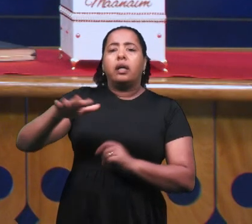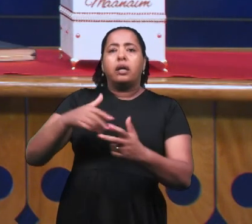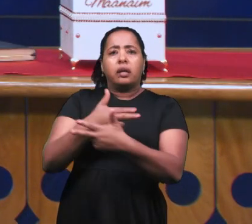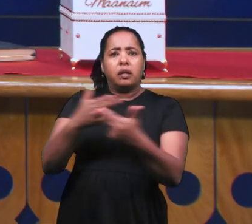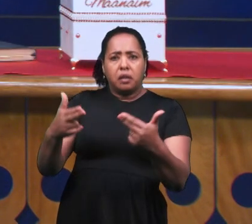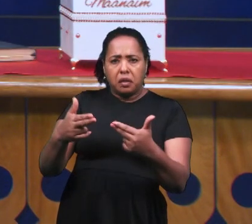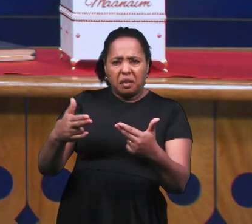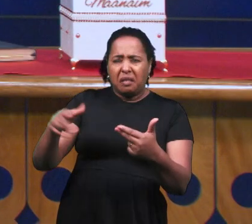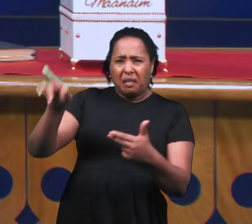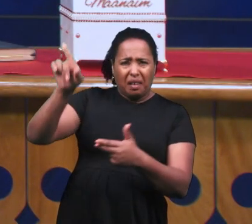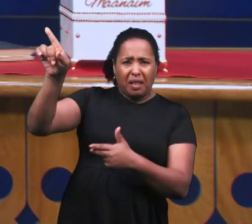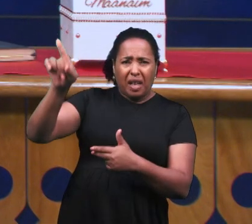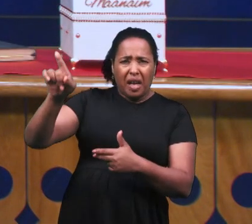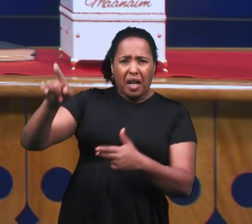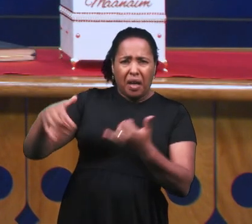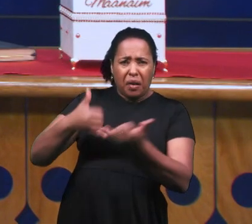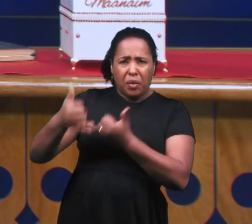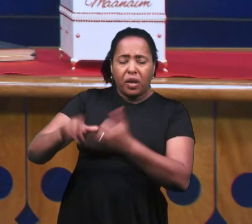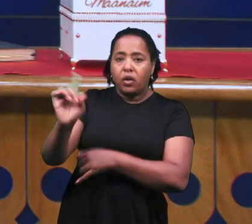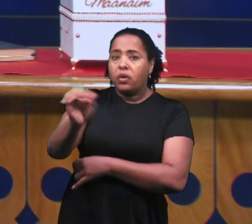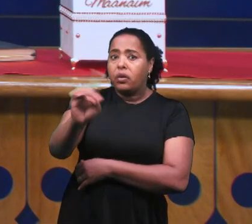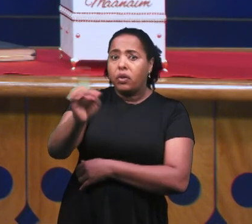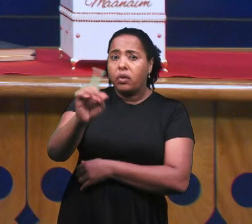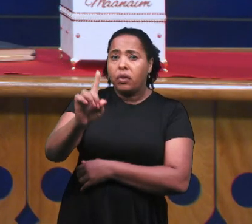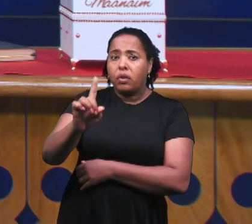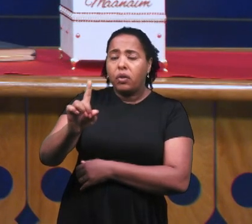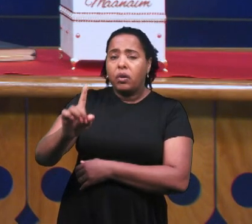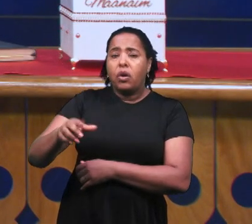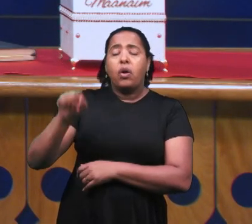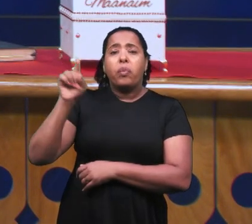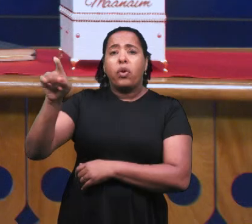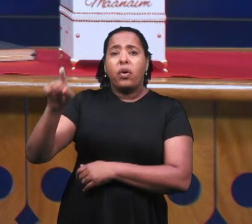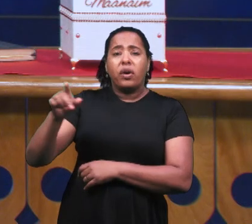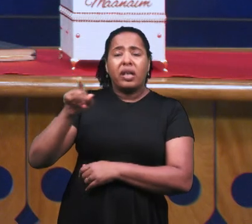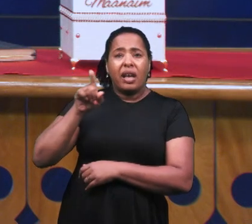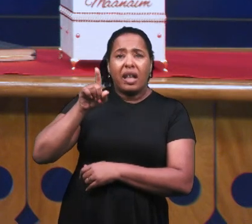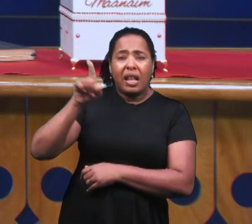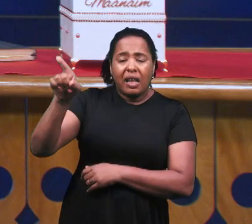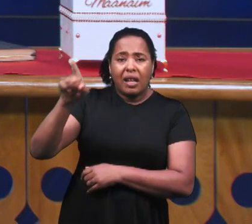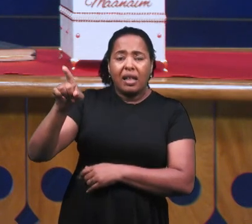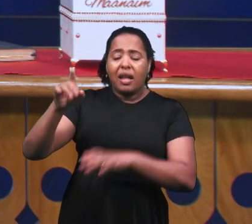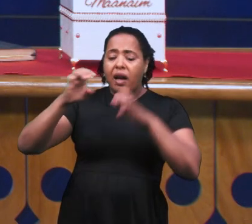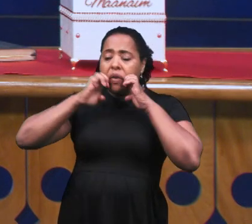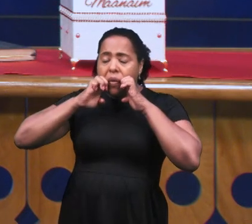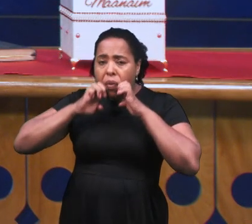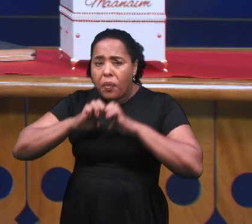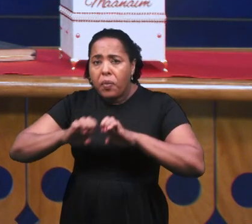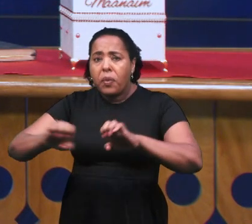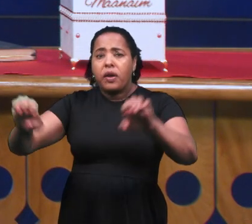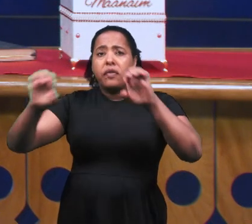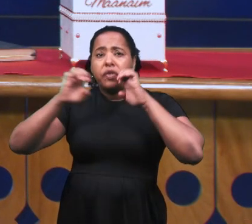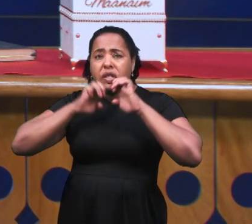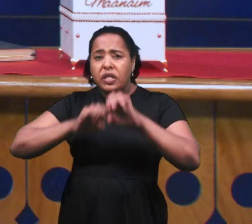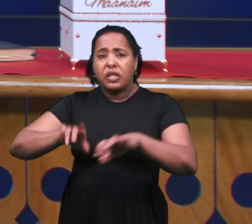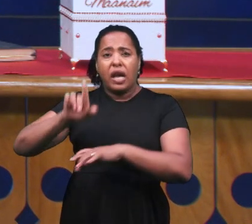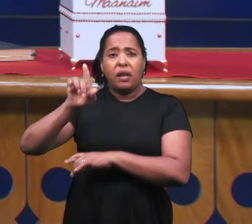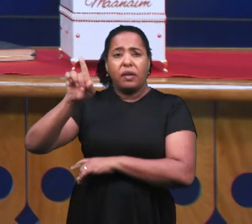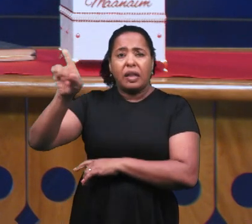por quê? Porque um evangelho que já deteriorou ali, já em função, eles não se dão, até não